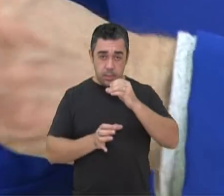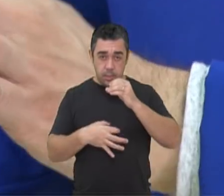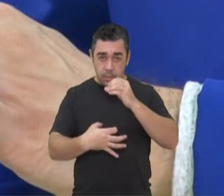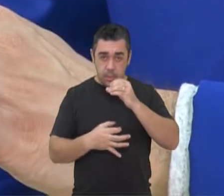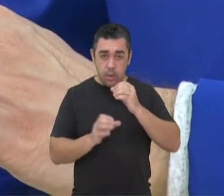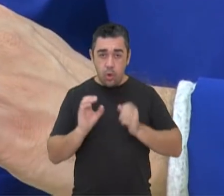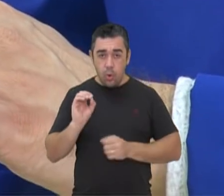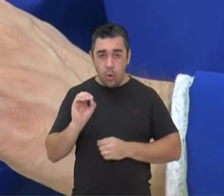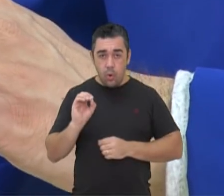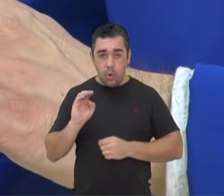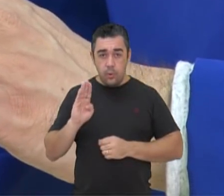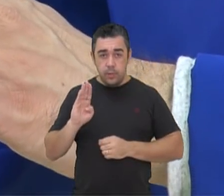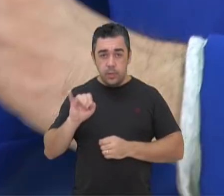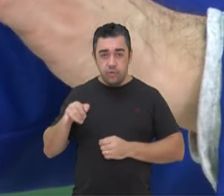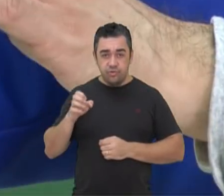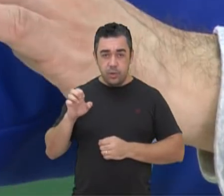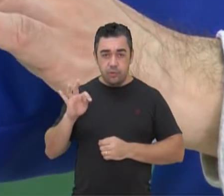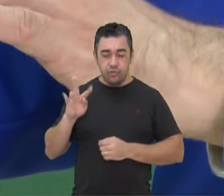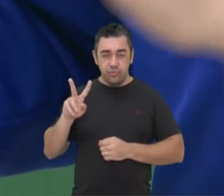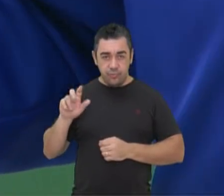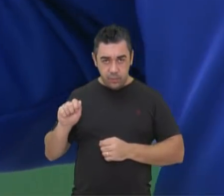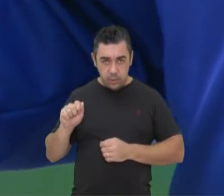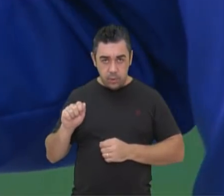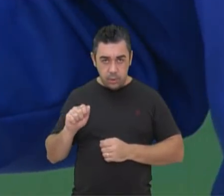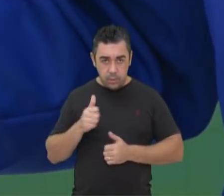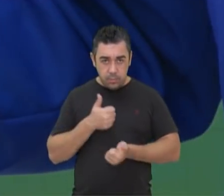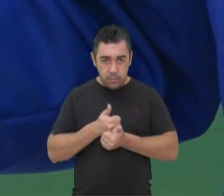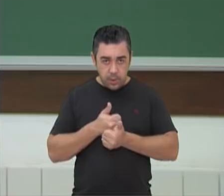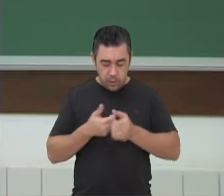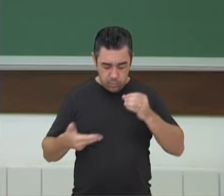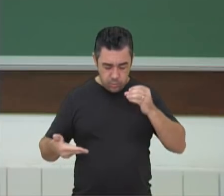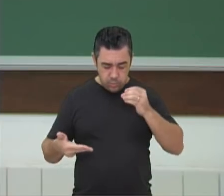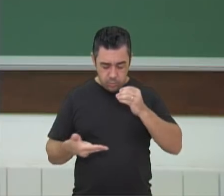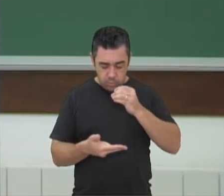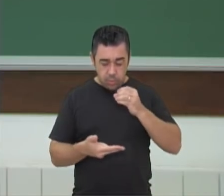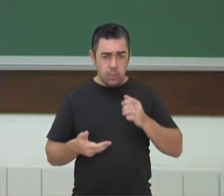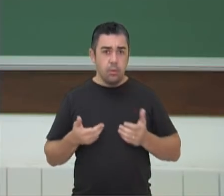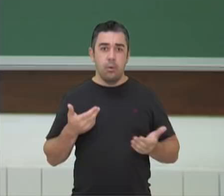que ficam próximos ao objeto. Mas Fabiano, se eu comparar